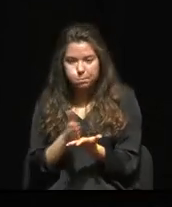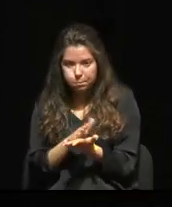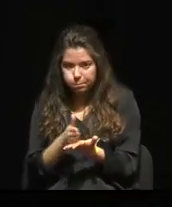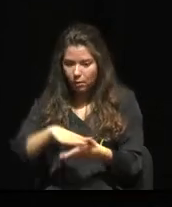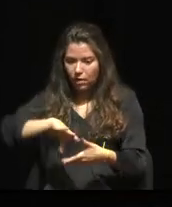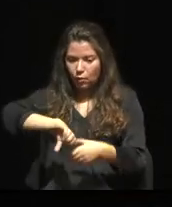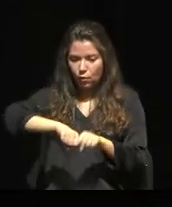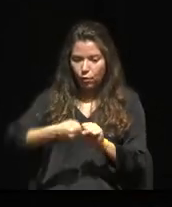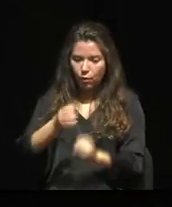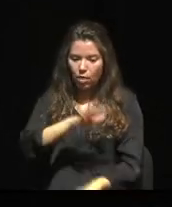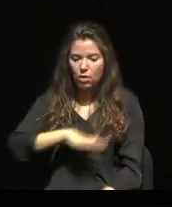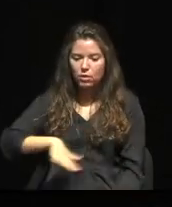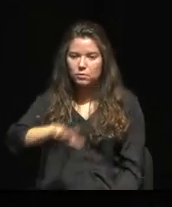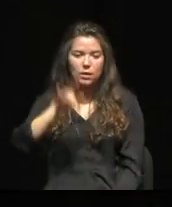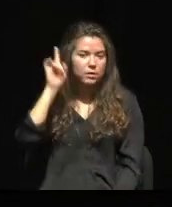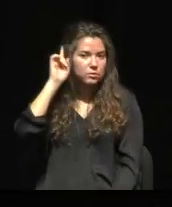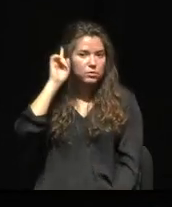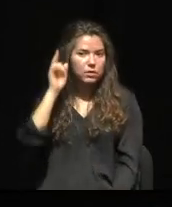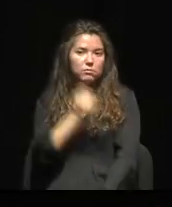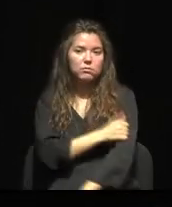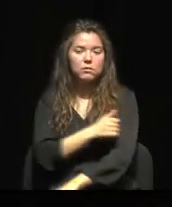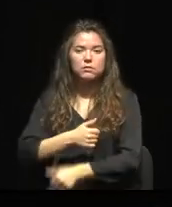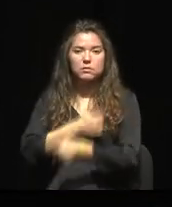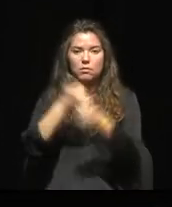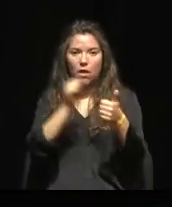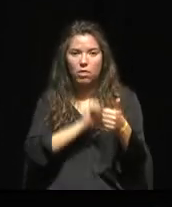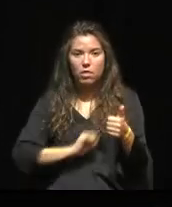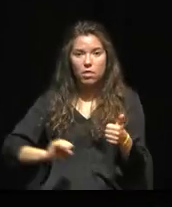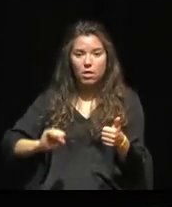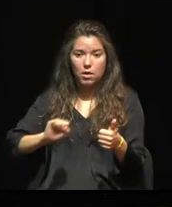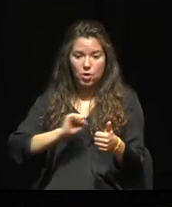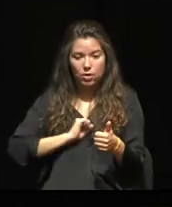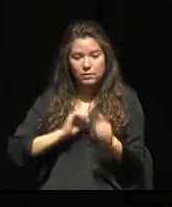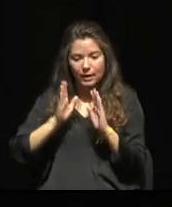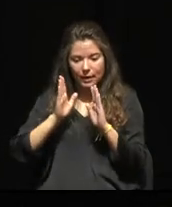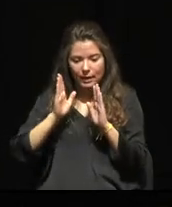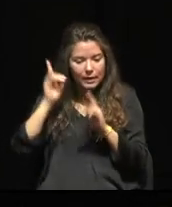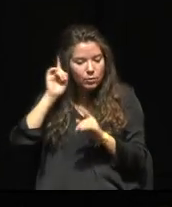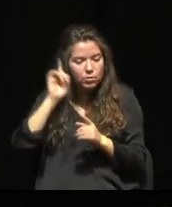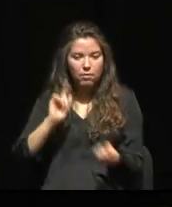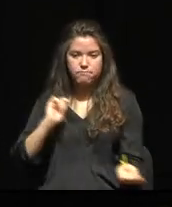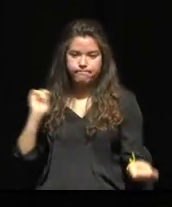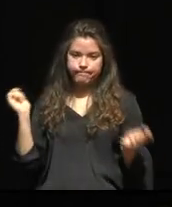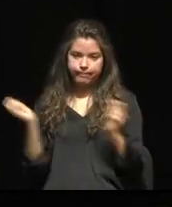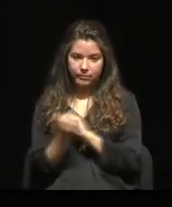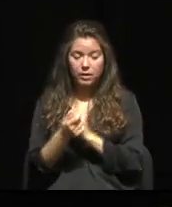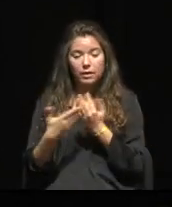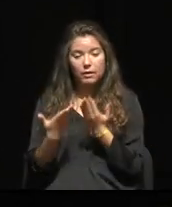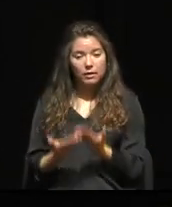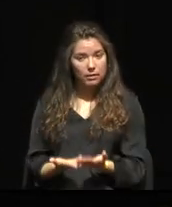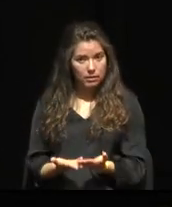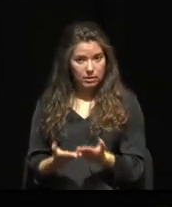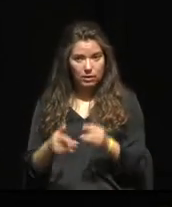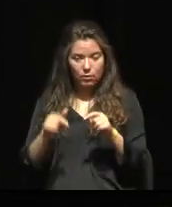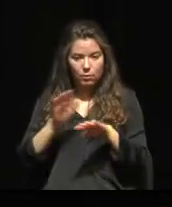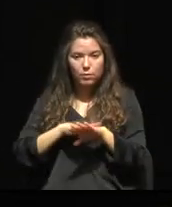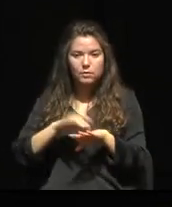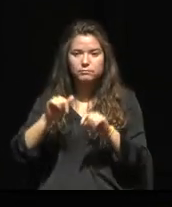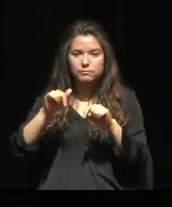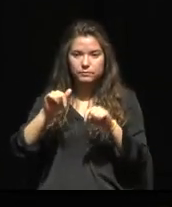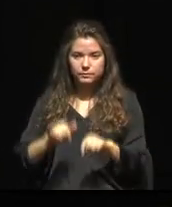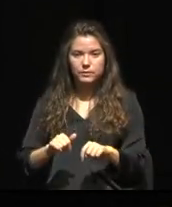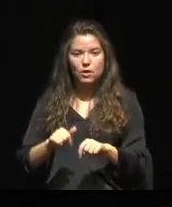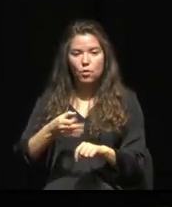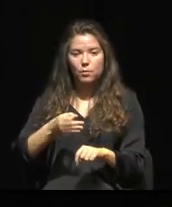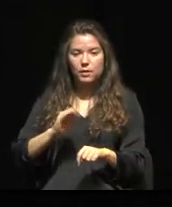degradação de um espaço fundamental da nossa cidade que importa inverter quanto ao objeto imediato da presente petição